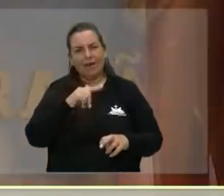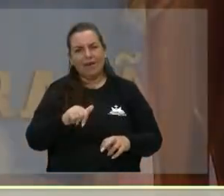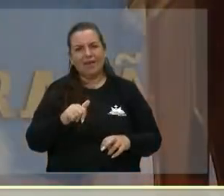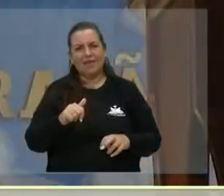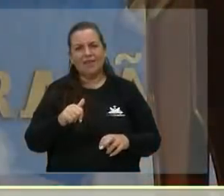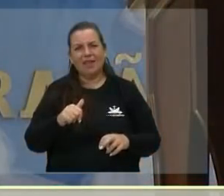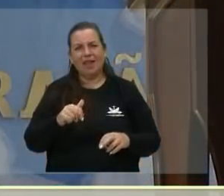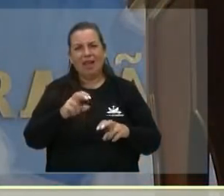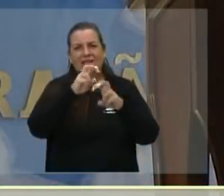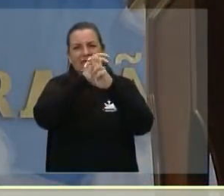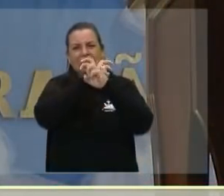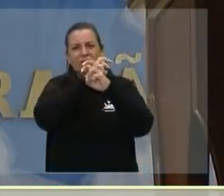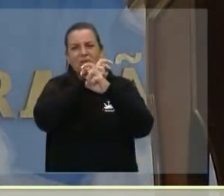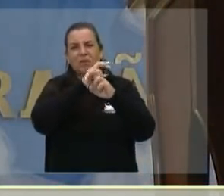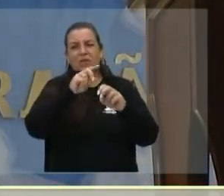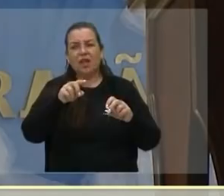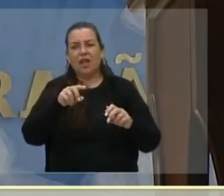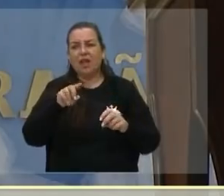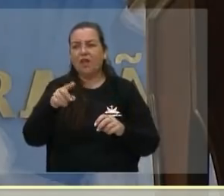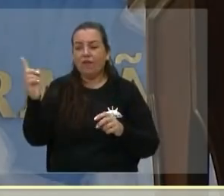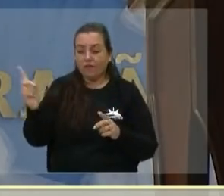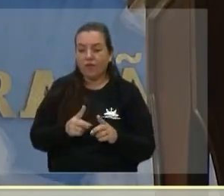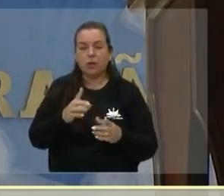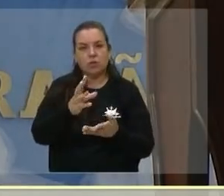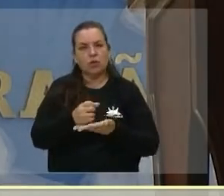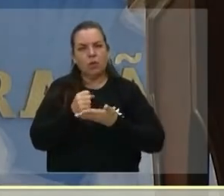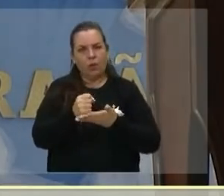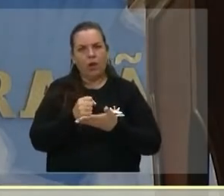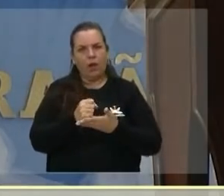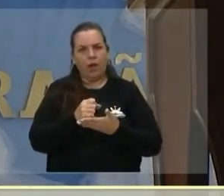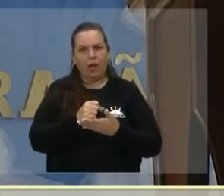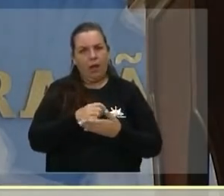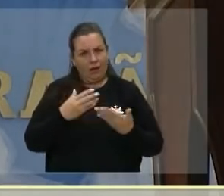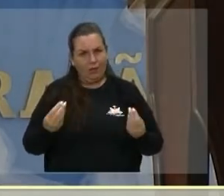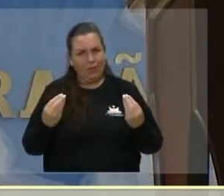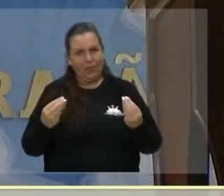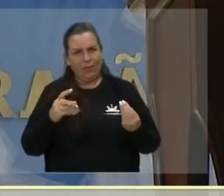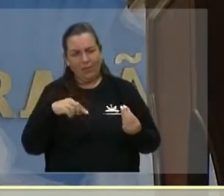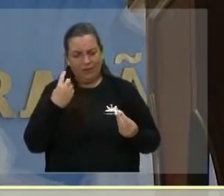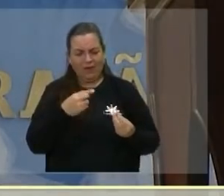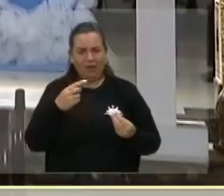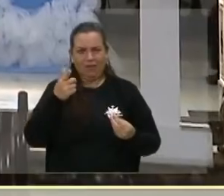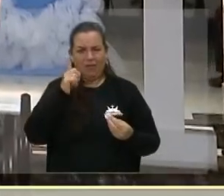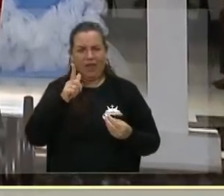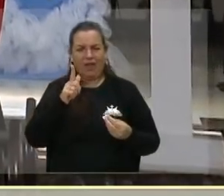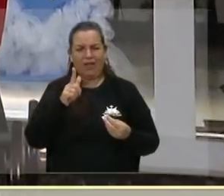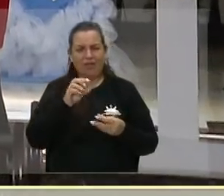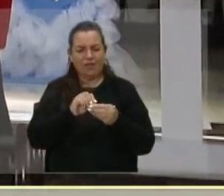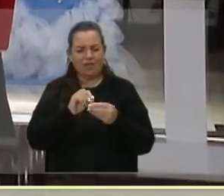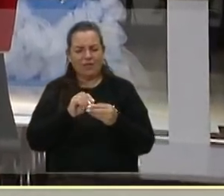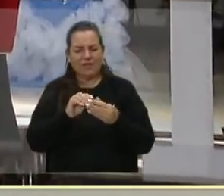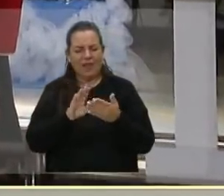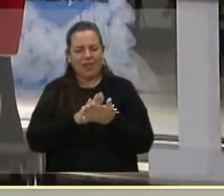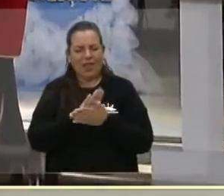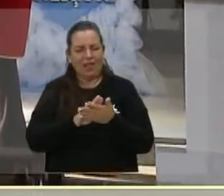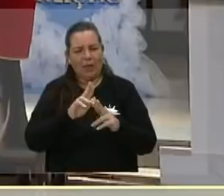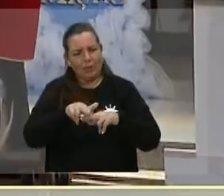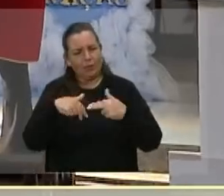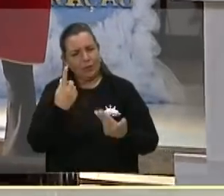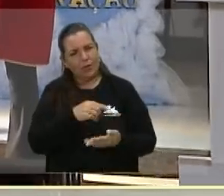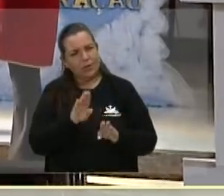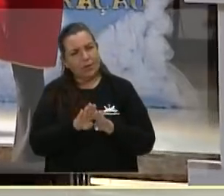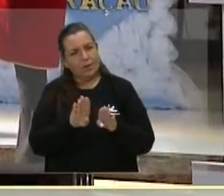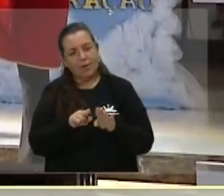ismael e veio em socorro não vai escutar nosso clamor e ver